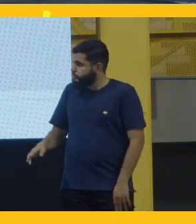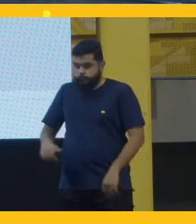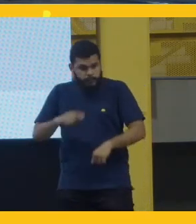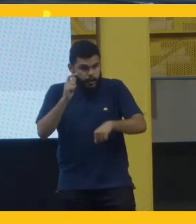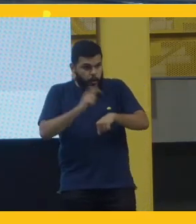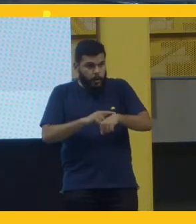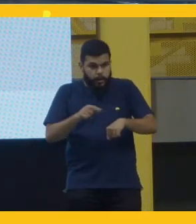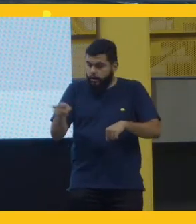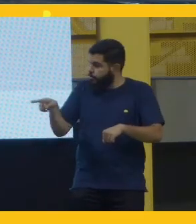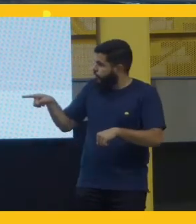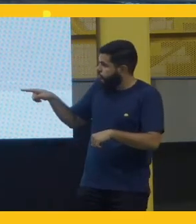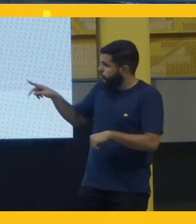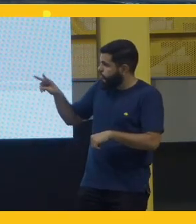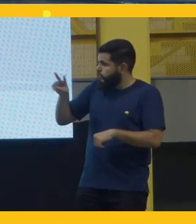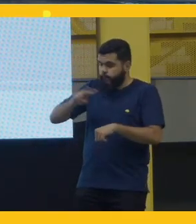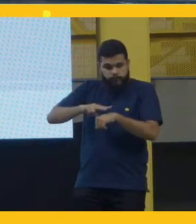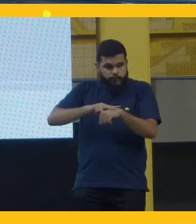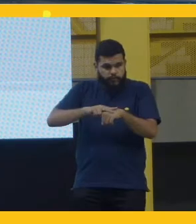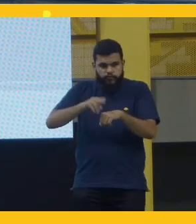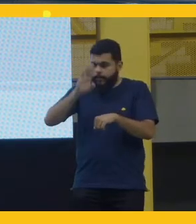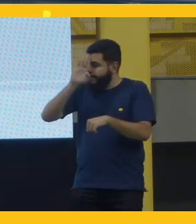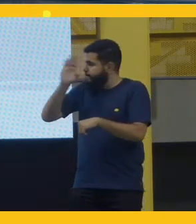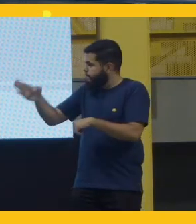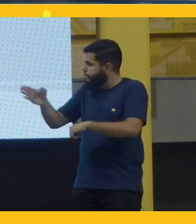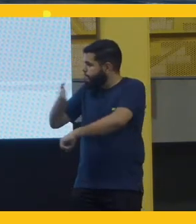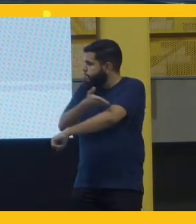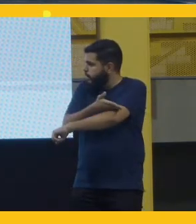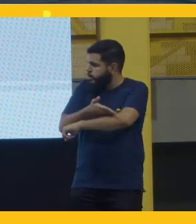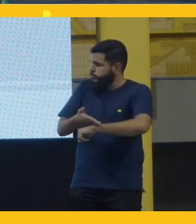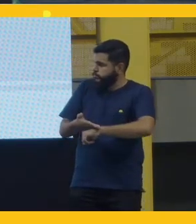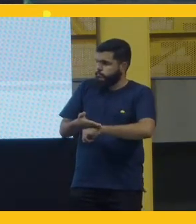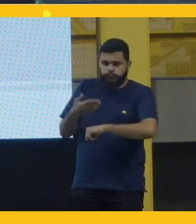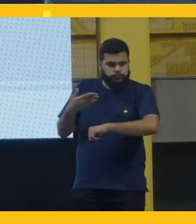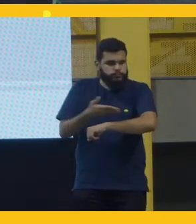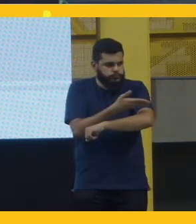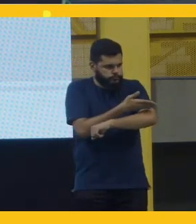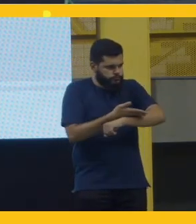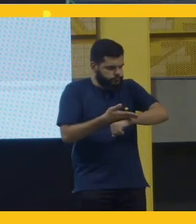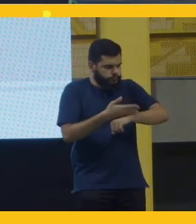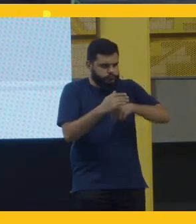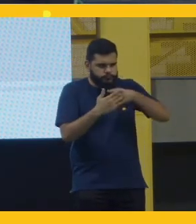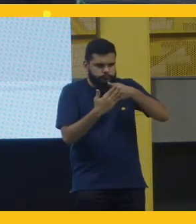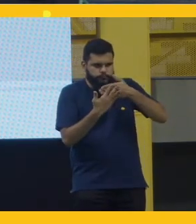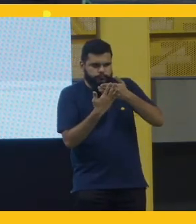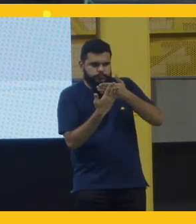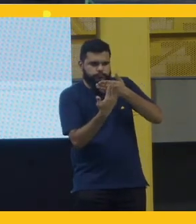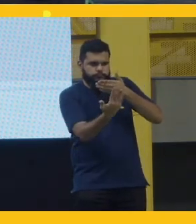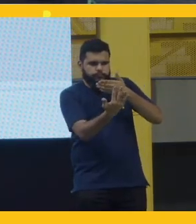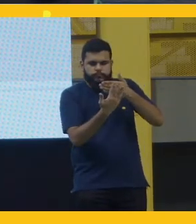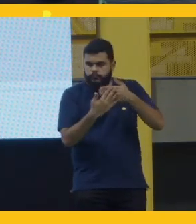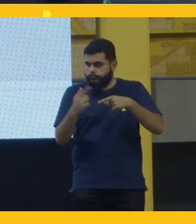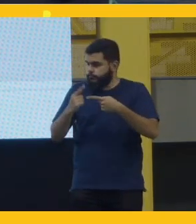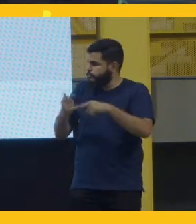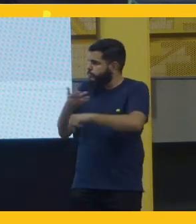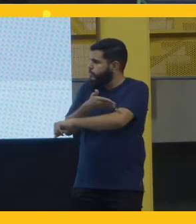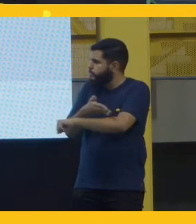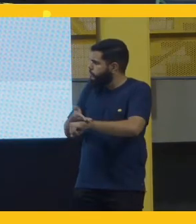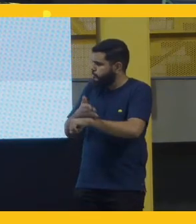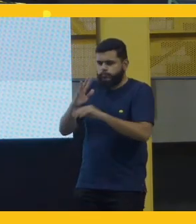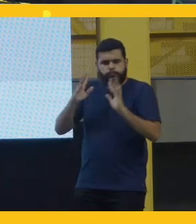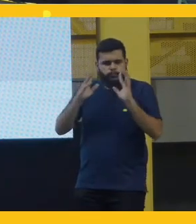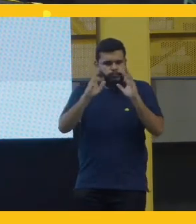que eu jogo luz verde num objeto branco, o branco reflete. Porque o branco reflete